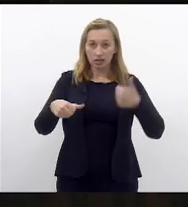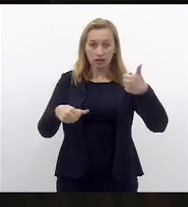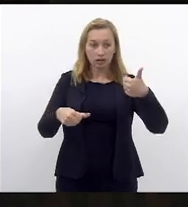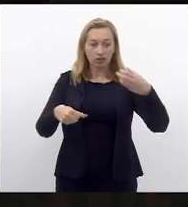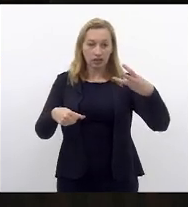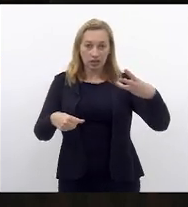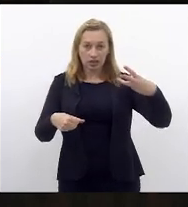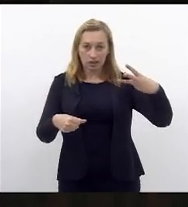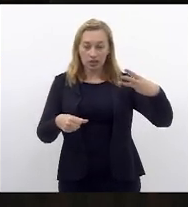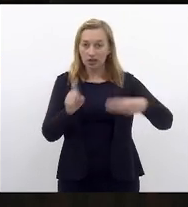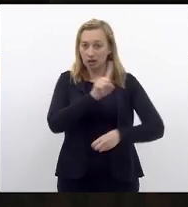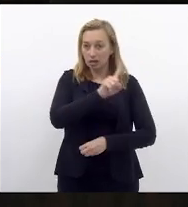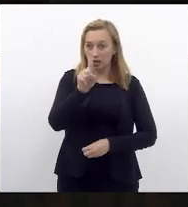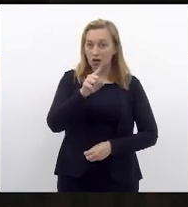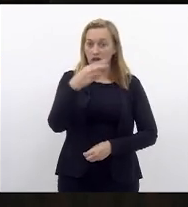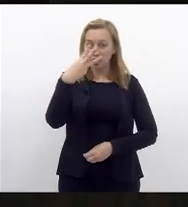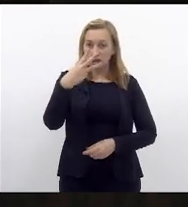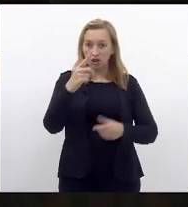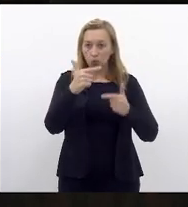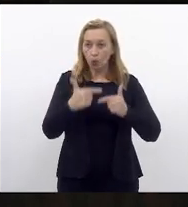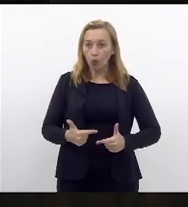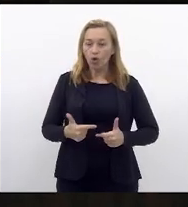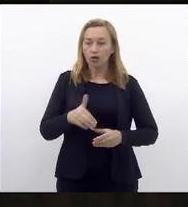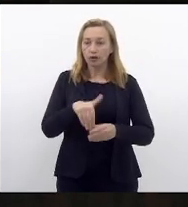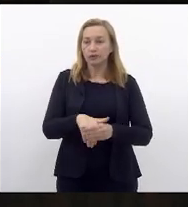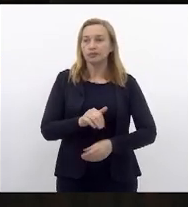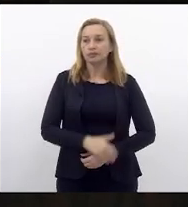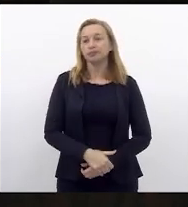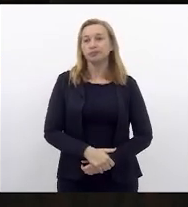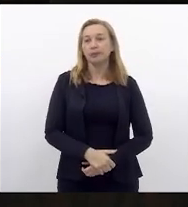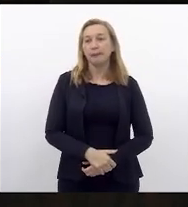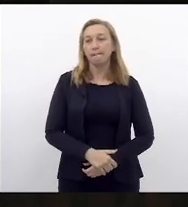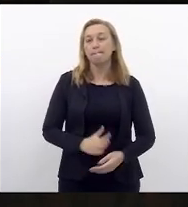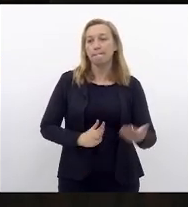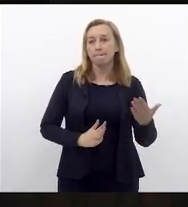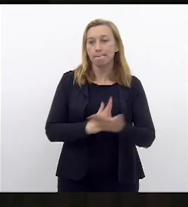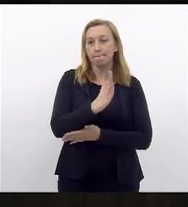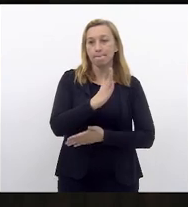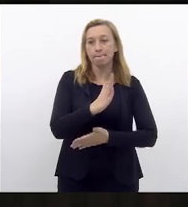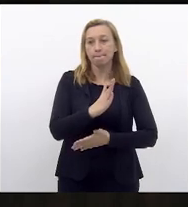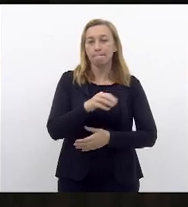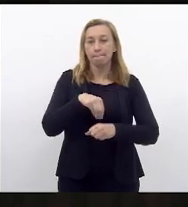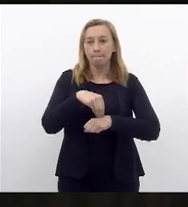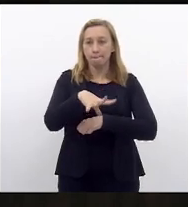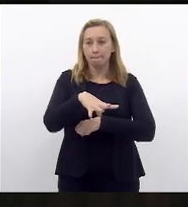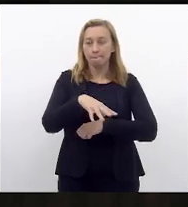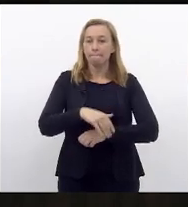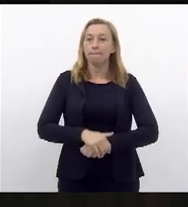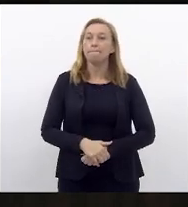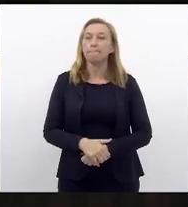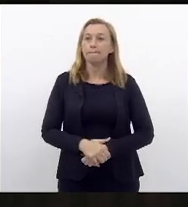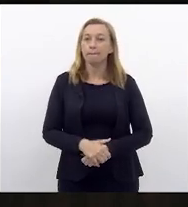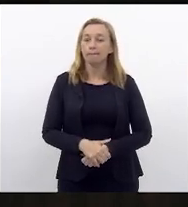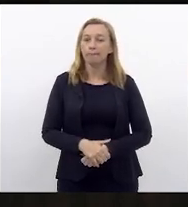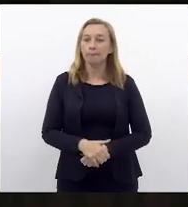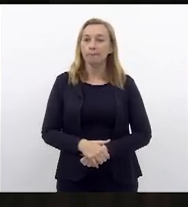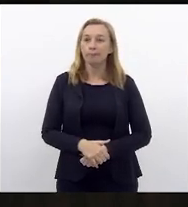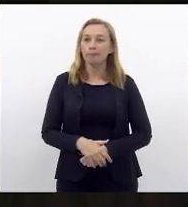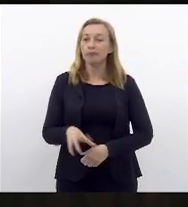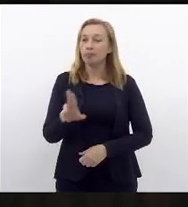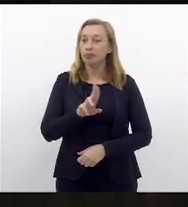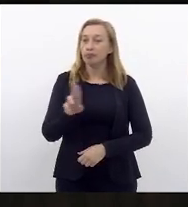não e 3 abstenções. Está aprovado a indicação do nome